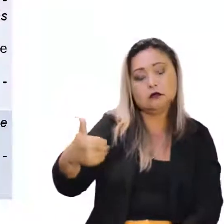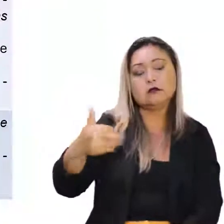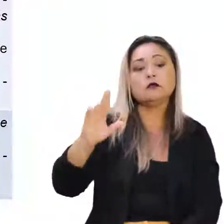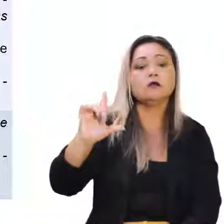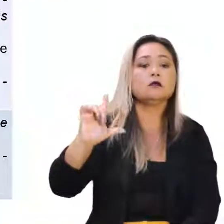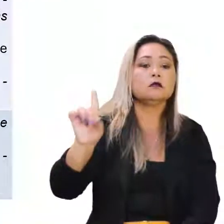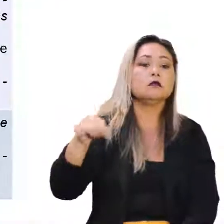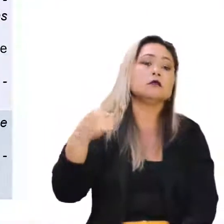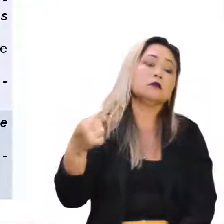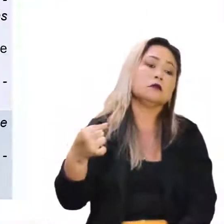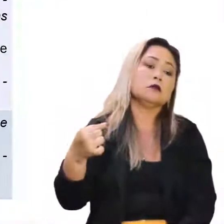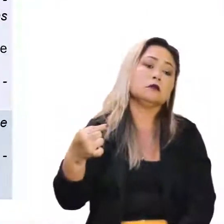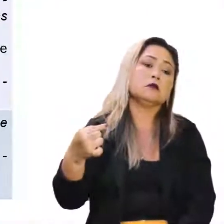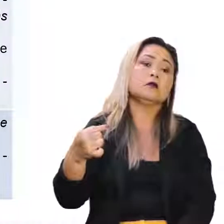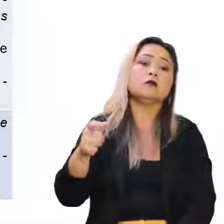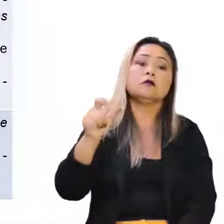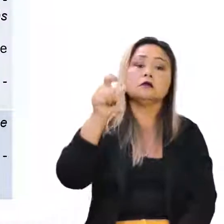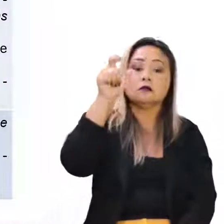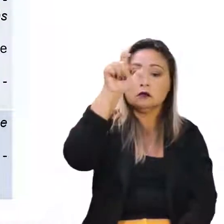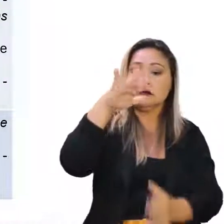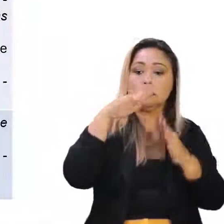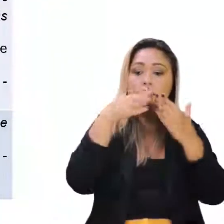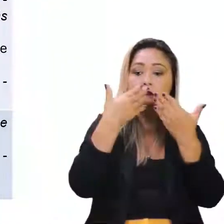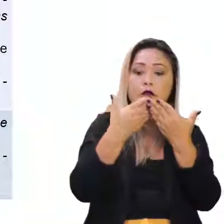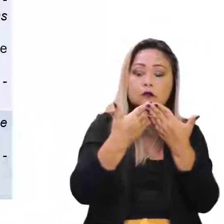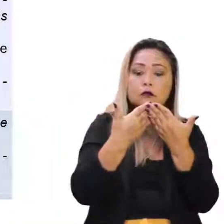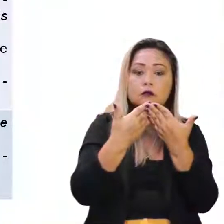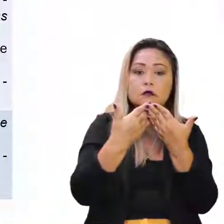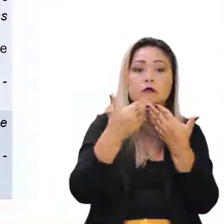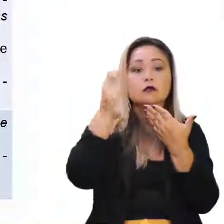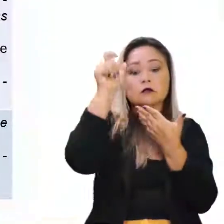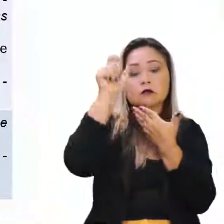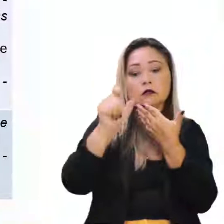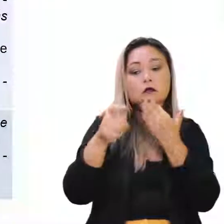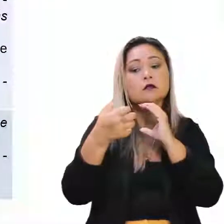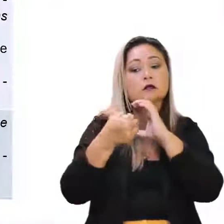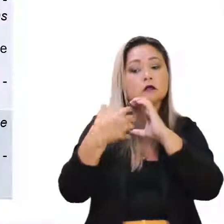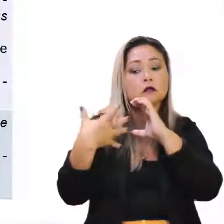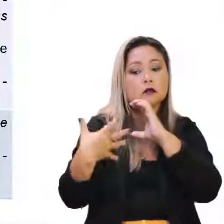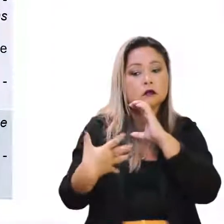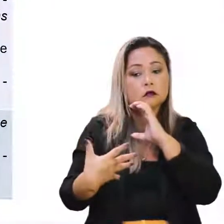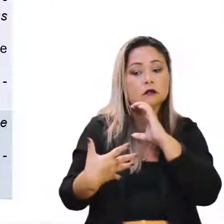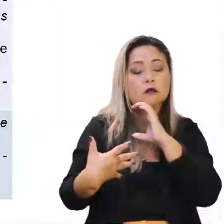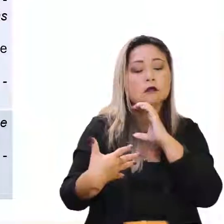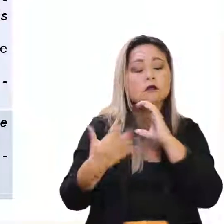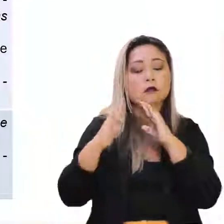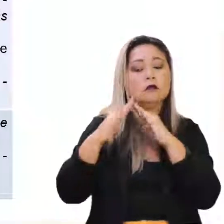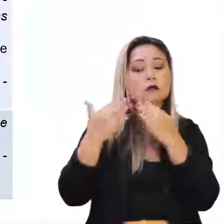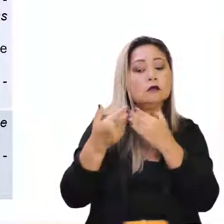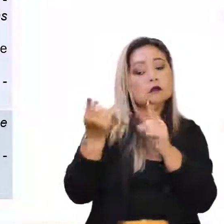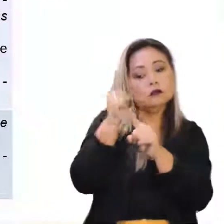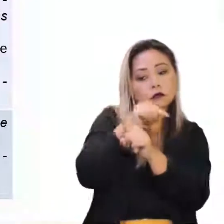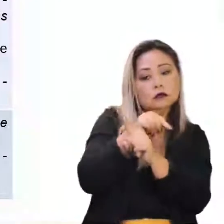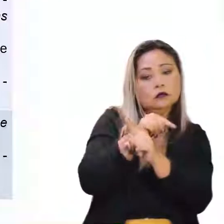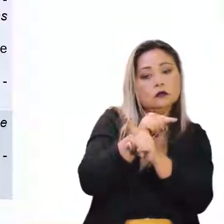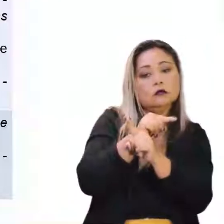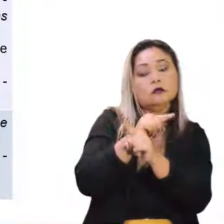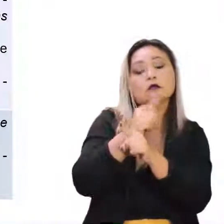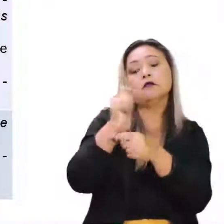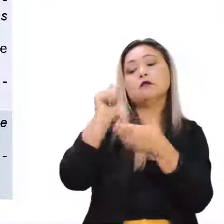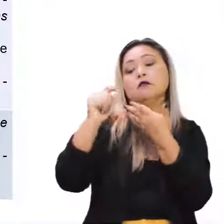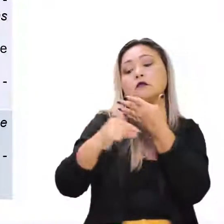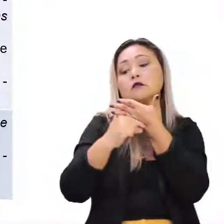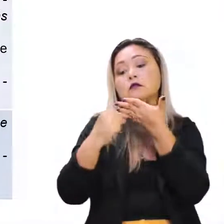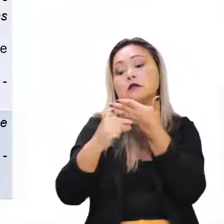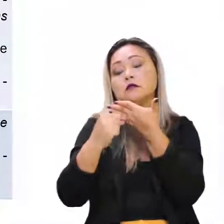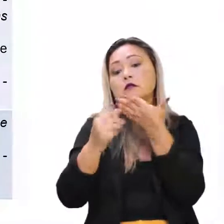Então, nós colocamos ali uma coluna sobre as escolas, outra tratando das características dessas escolas, e os autores,